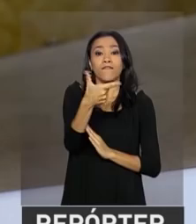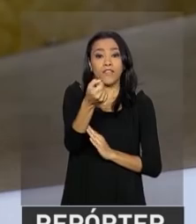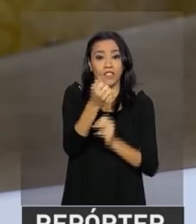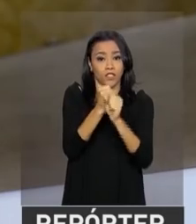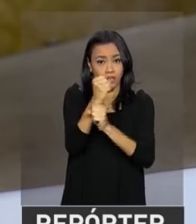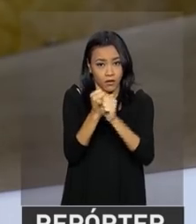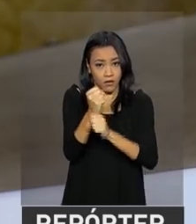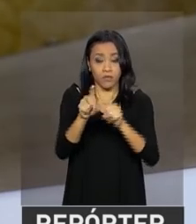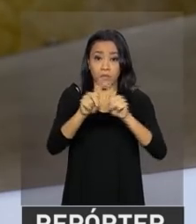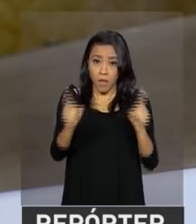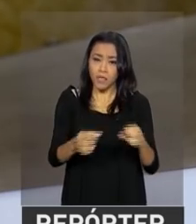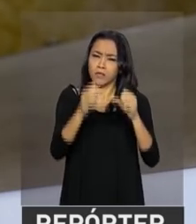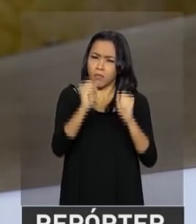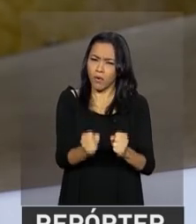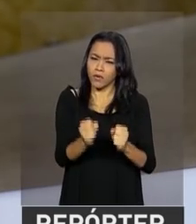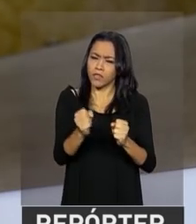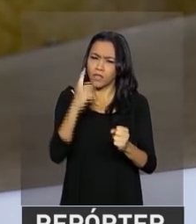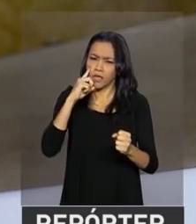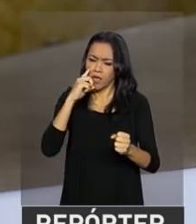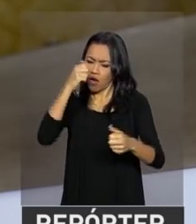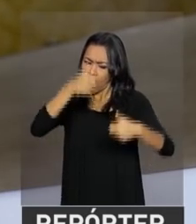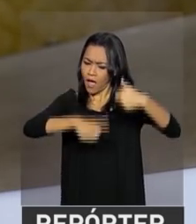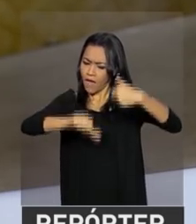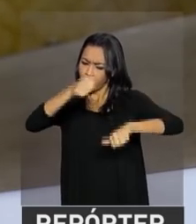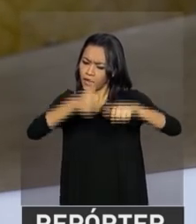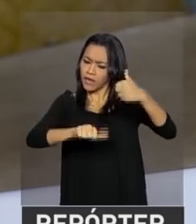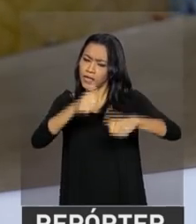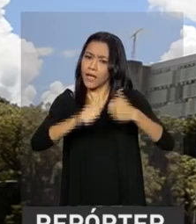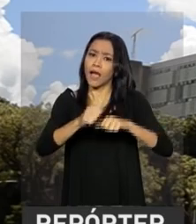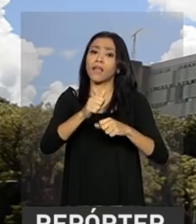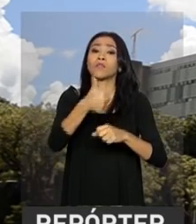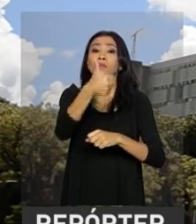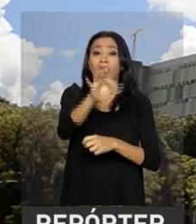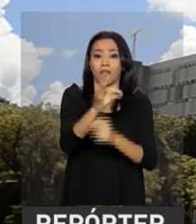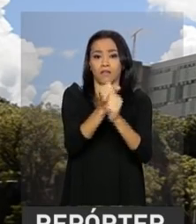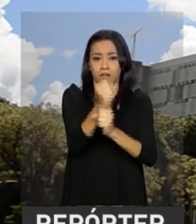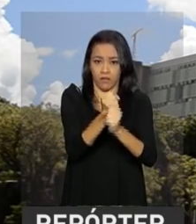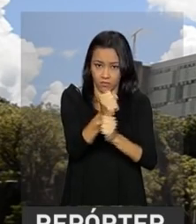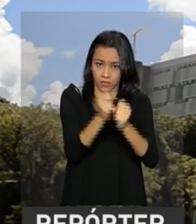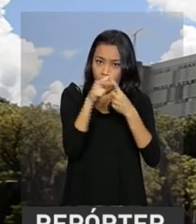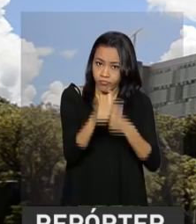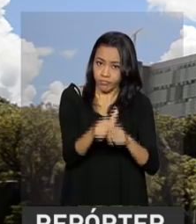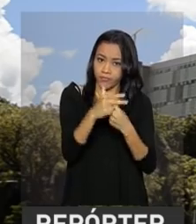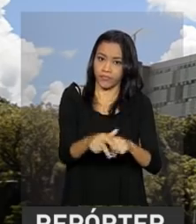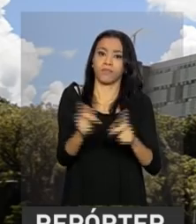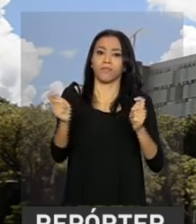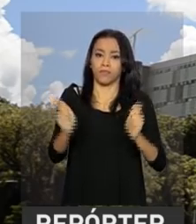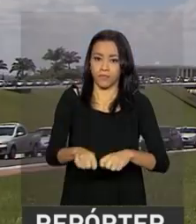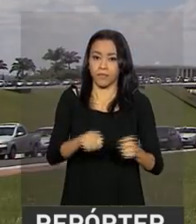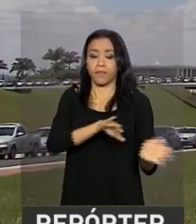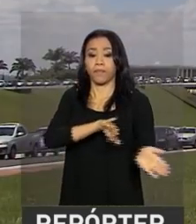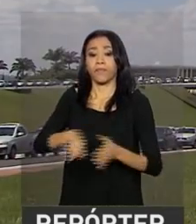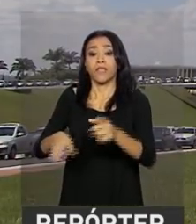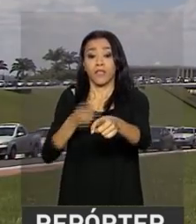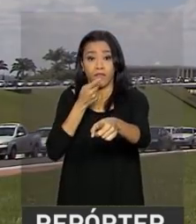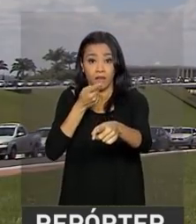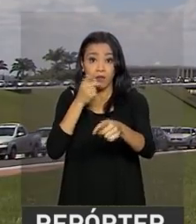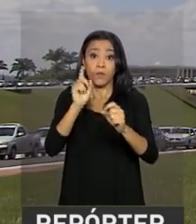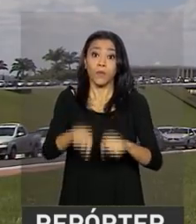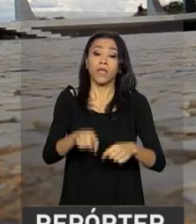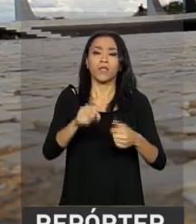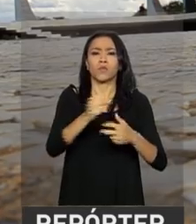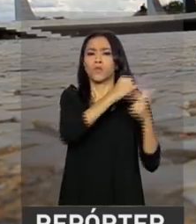regra pode ser reavaliada a partir do décimo ano. A PEC inclui os gastos totais da União e dos